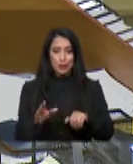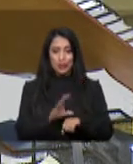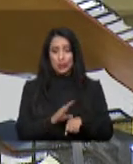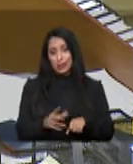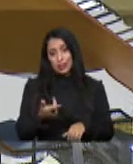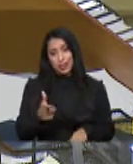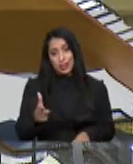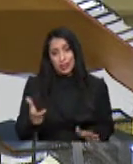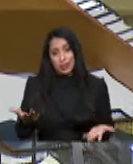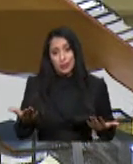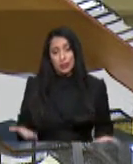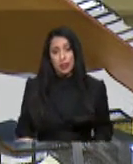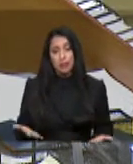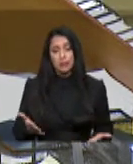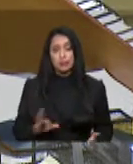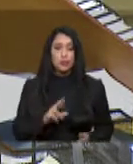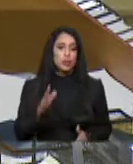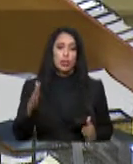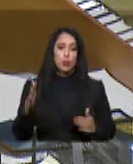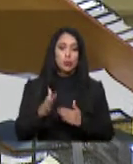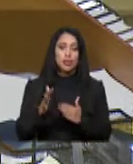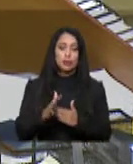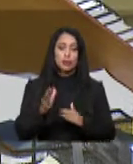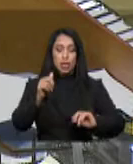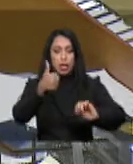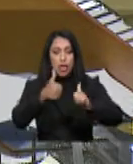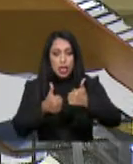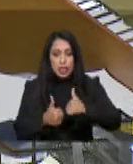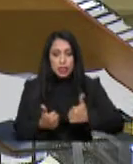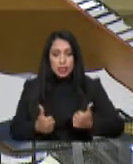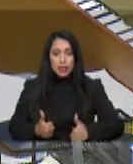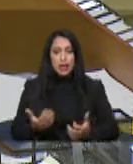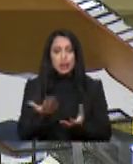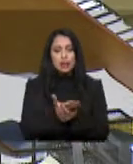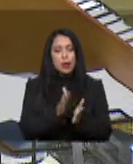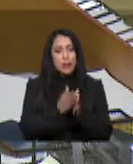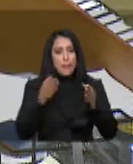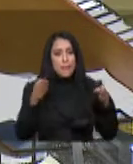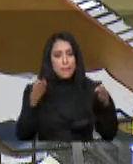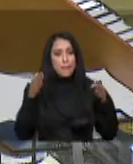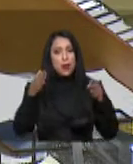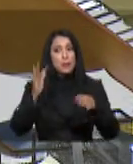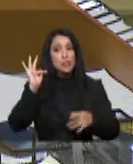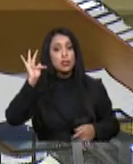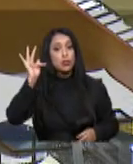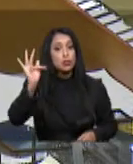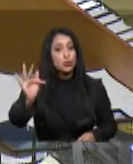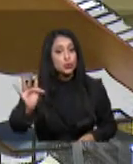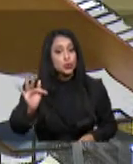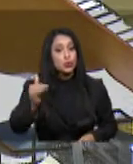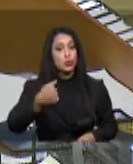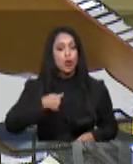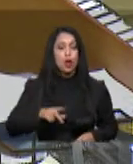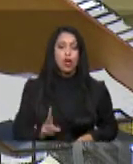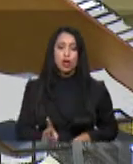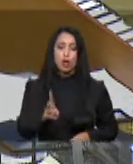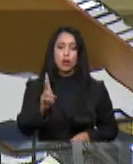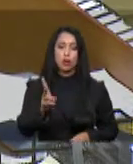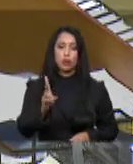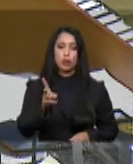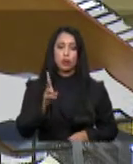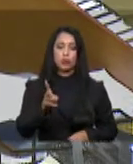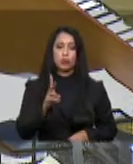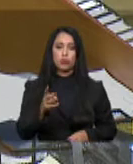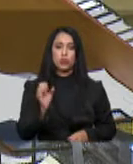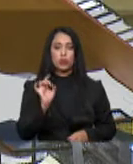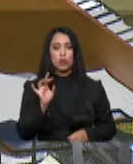me limitando ao caso em análise, mas com olhos voltados no futuro, eu prossigo apenas em sede